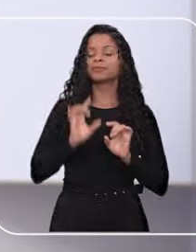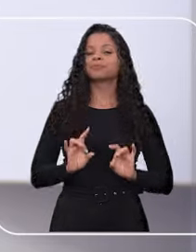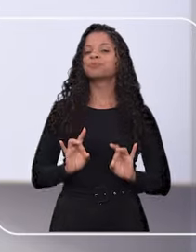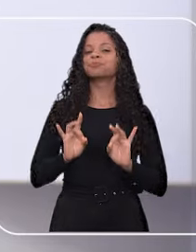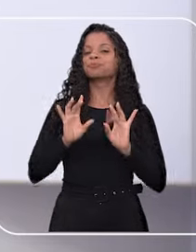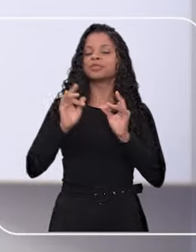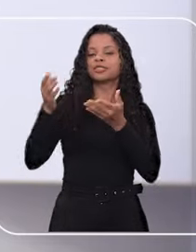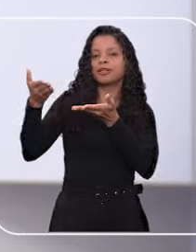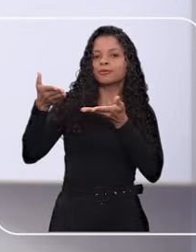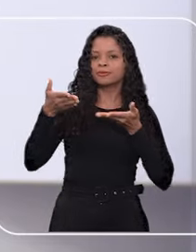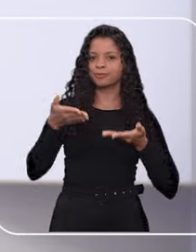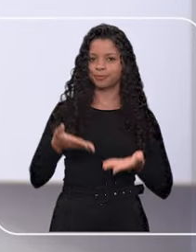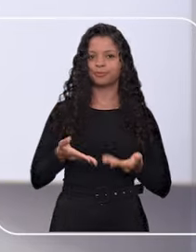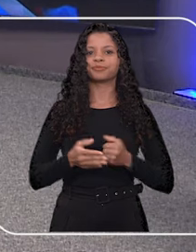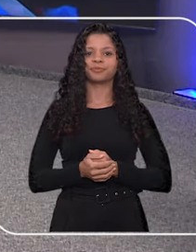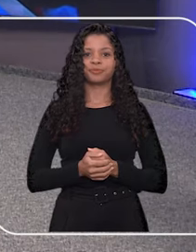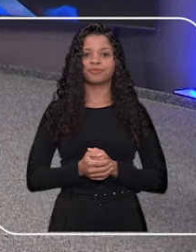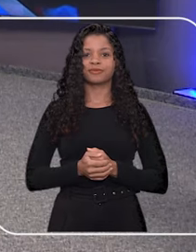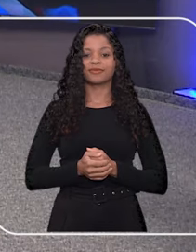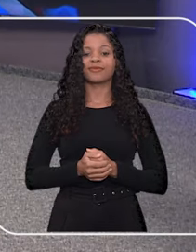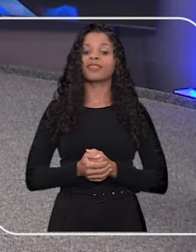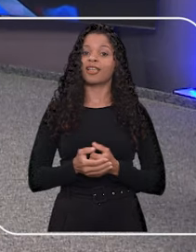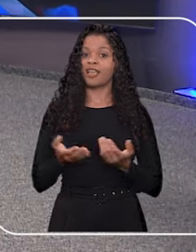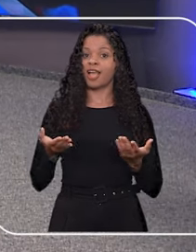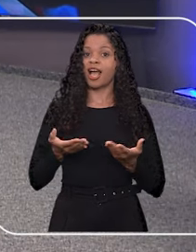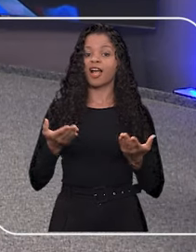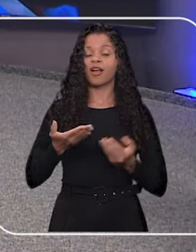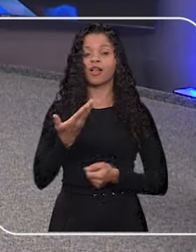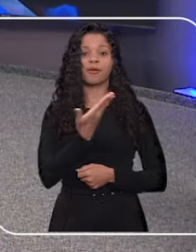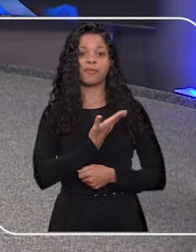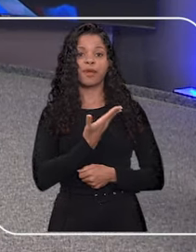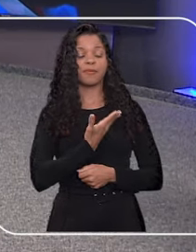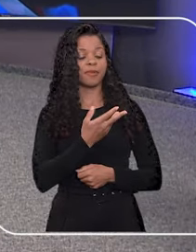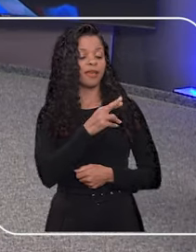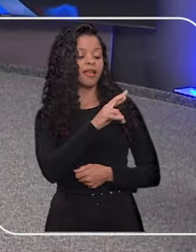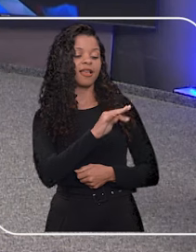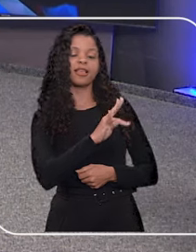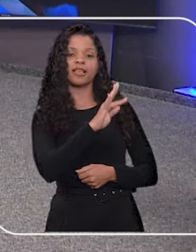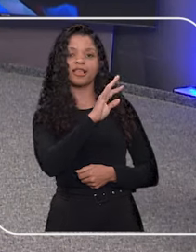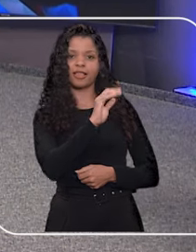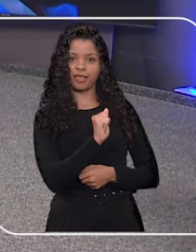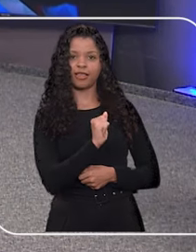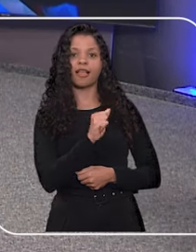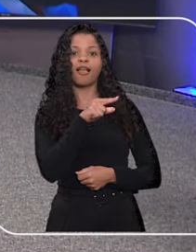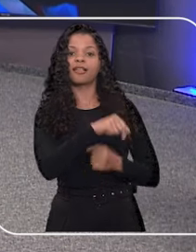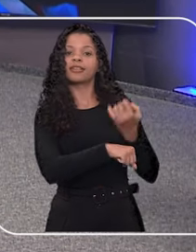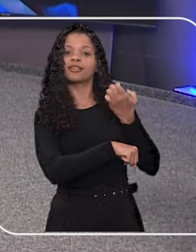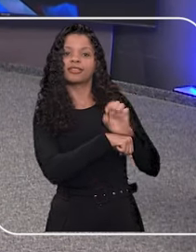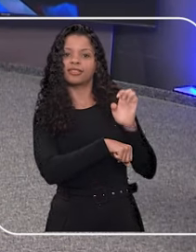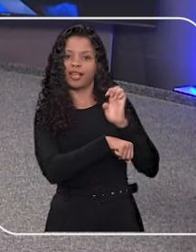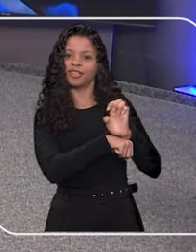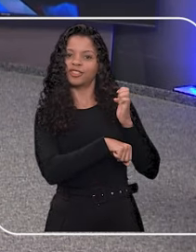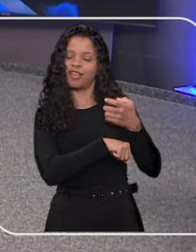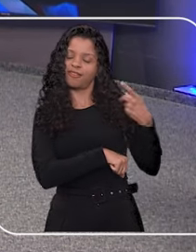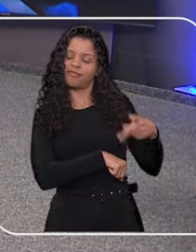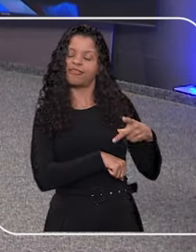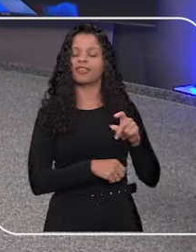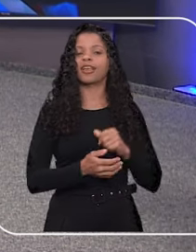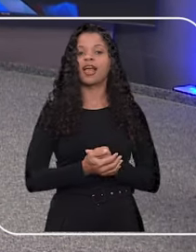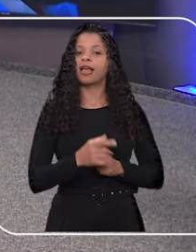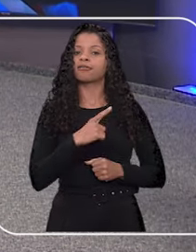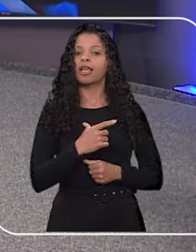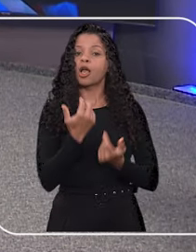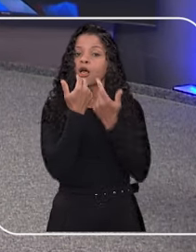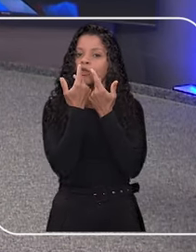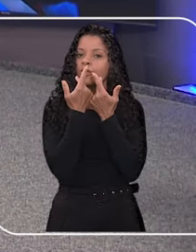participação muito especial vamos dar boas-vindas para a nossa colega Rita Brandão estagiária da nossa equipe que